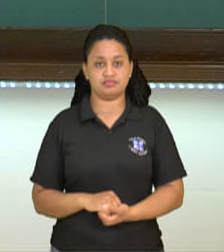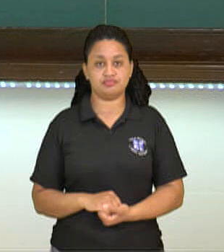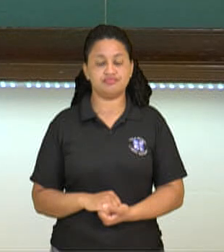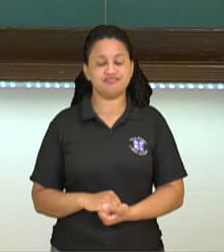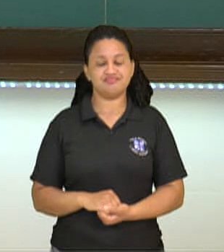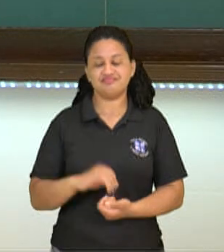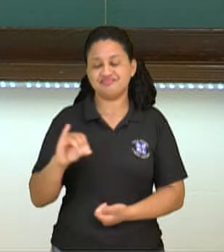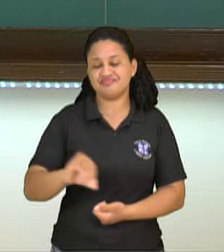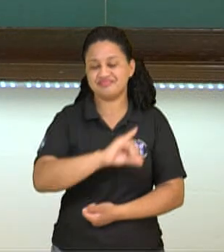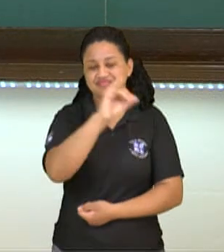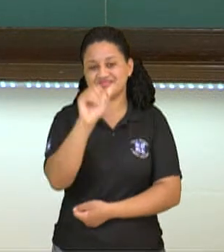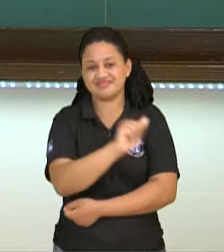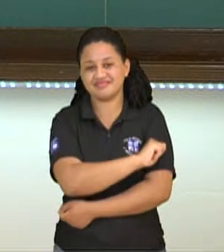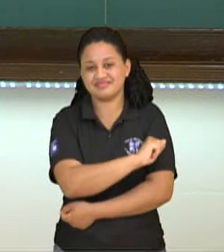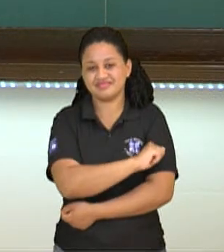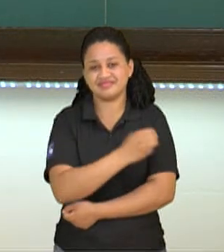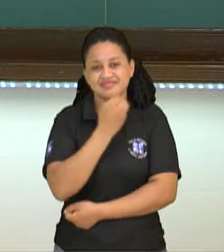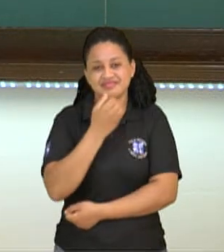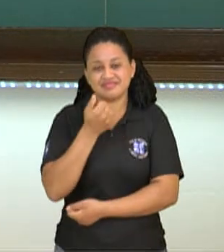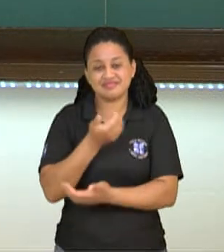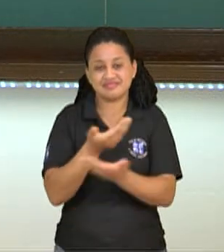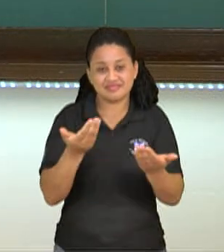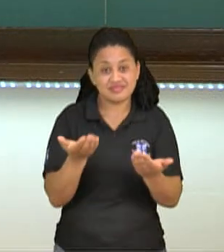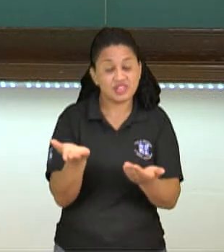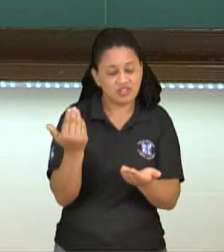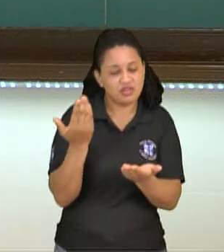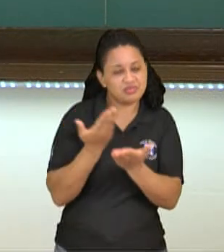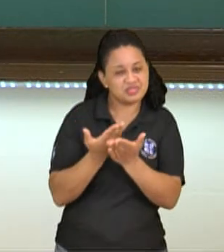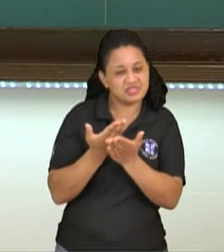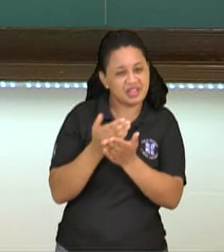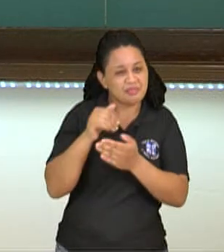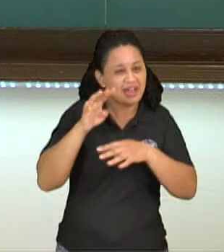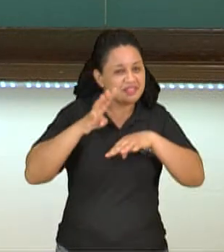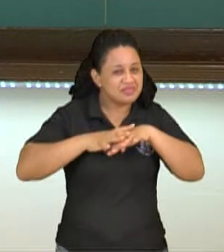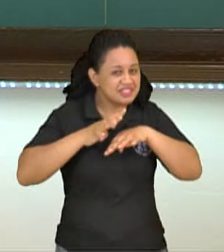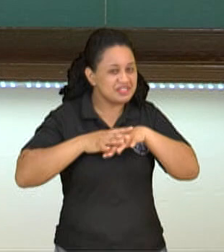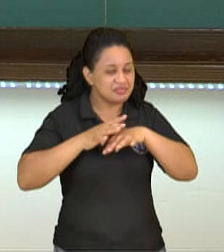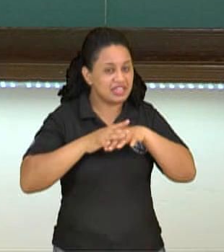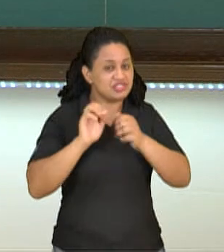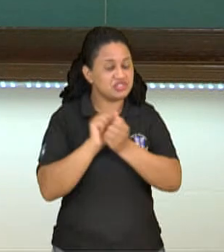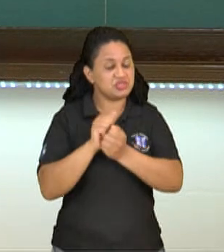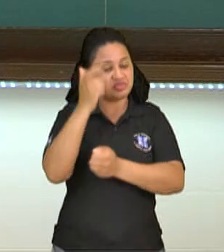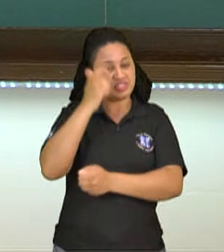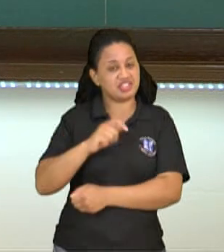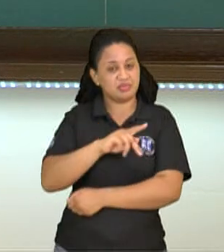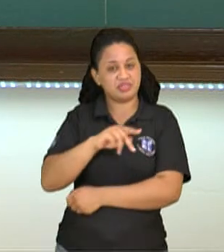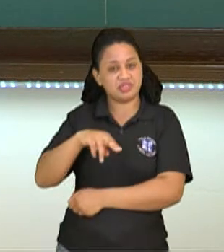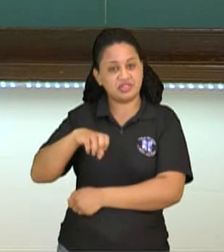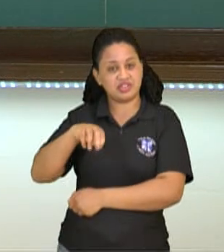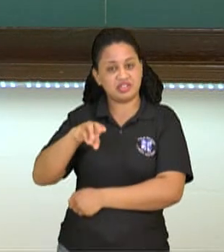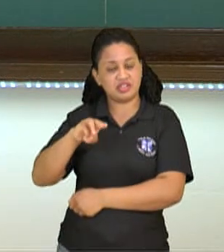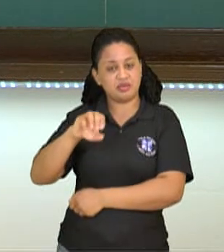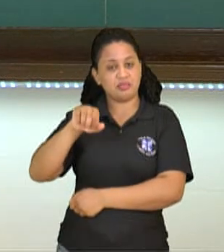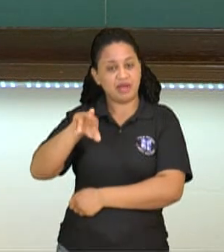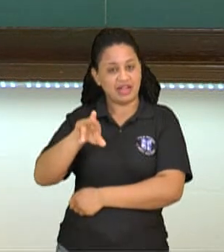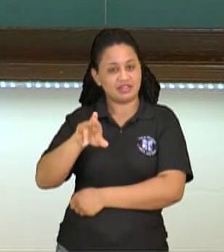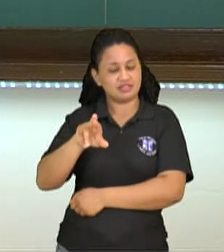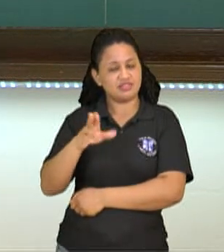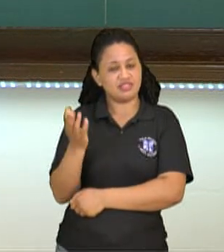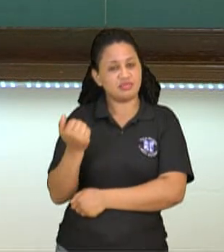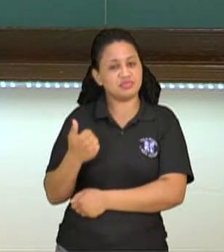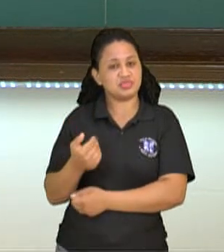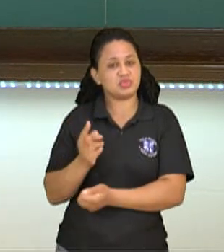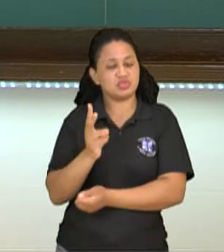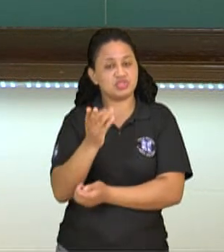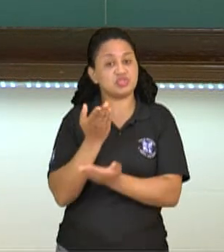Olá, galerinha! Tudo bem com vocês? Bora lá estudar mais um pouquinho de matemática aqui com a professora Neumar? Vamos? Vamos estudar aí, continuar